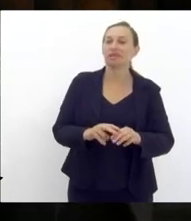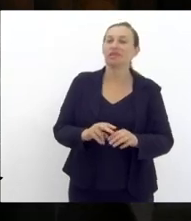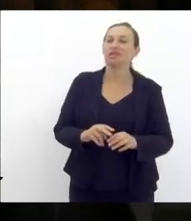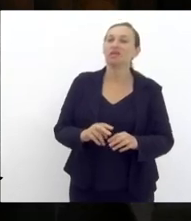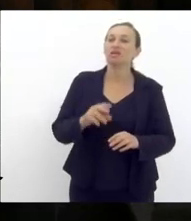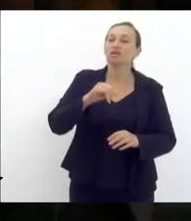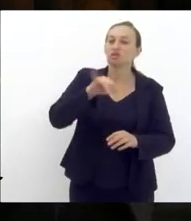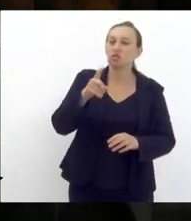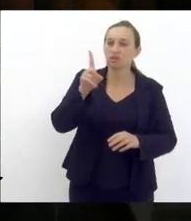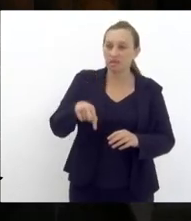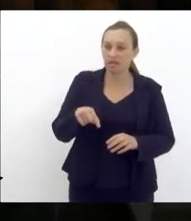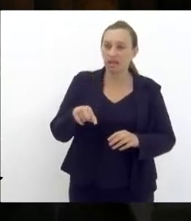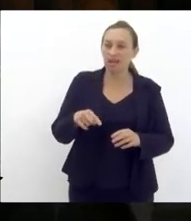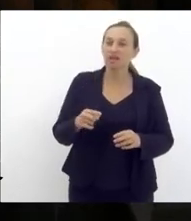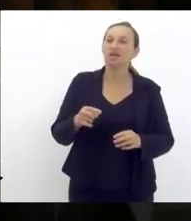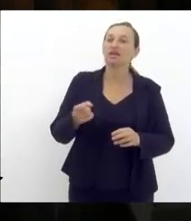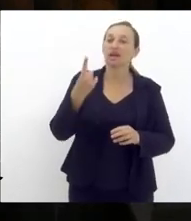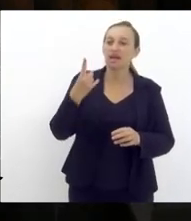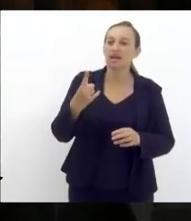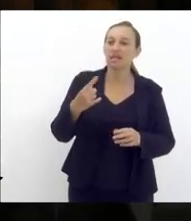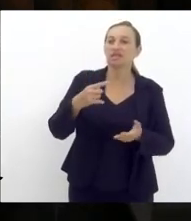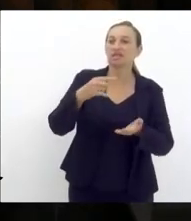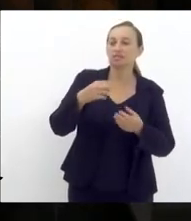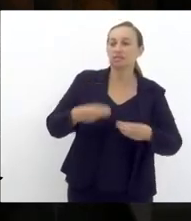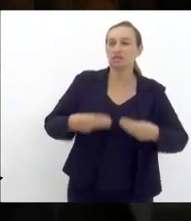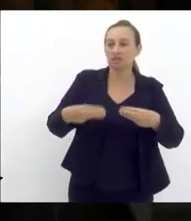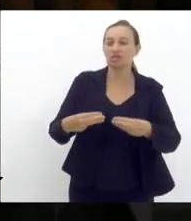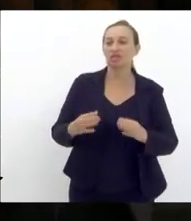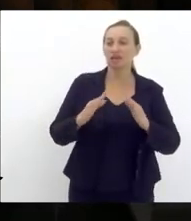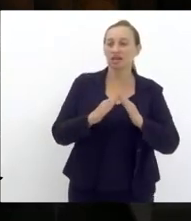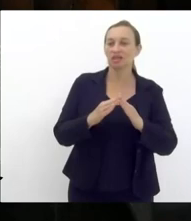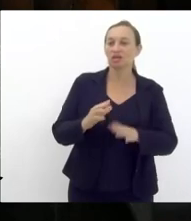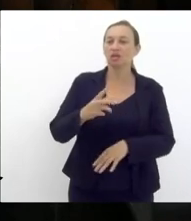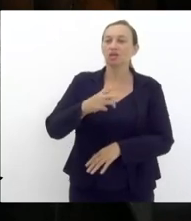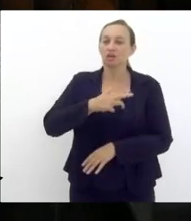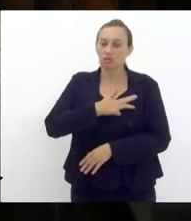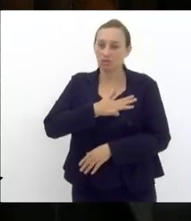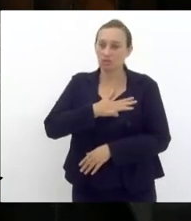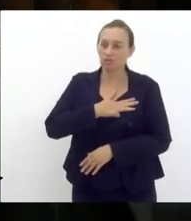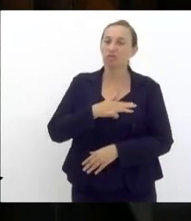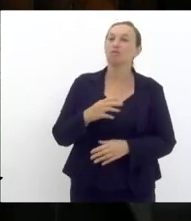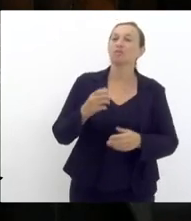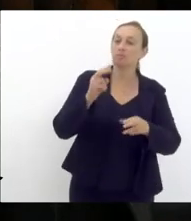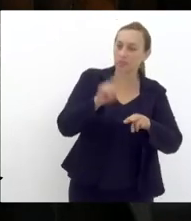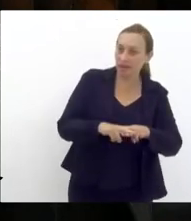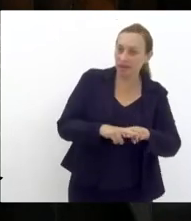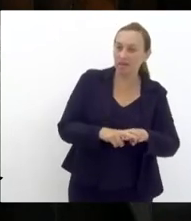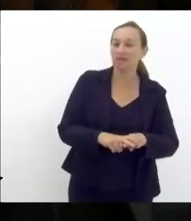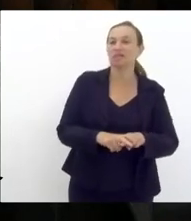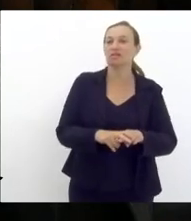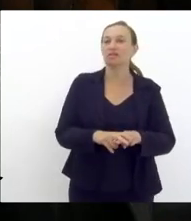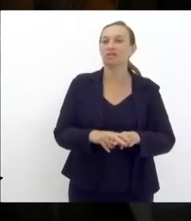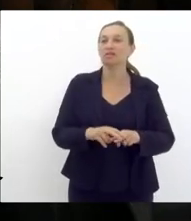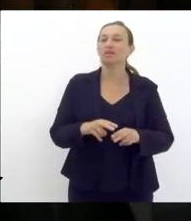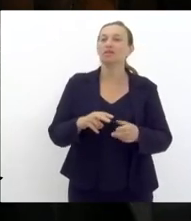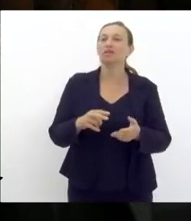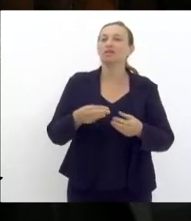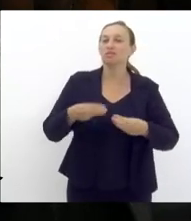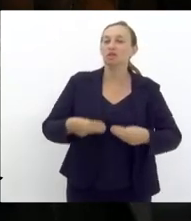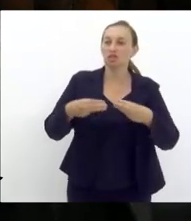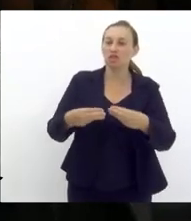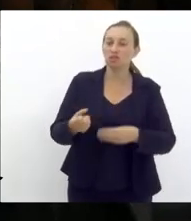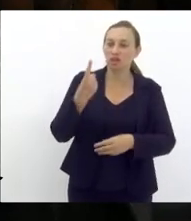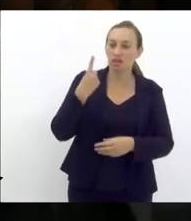José Dirceu em ministro da Casa Civil do governo Lula preso Antônio Palocci ex-ministro tá fazendo no governo Lula preso